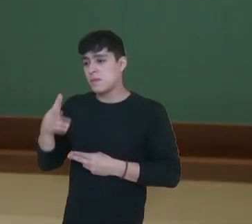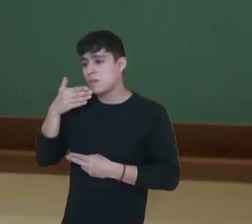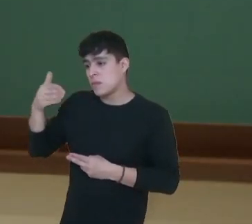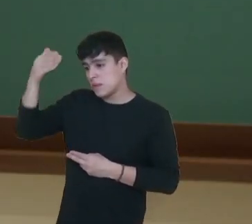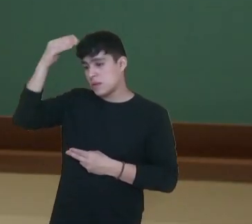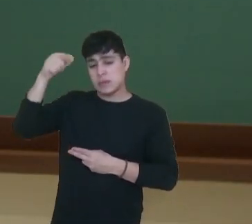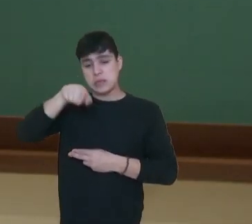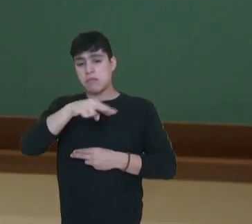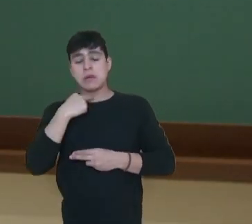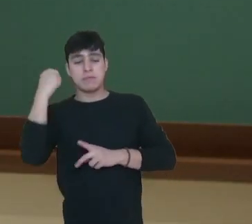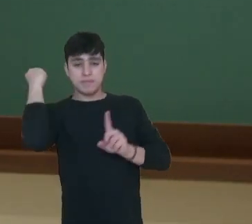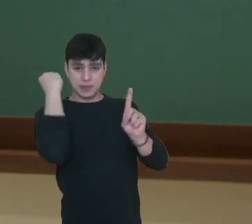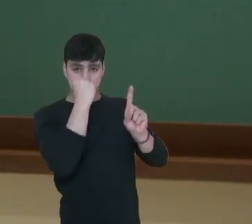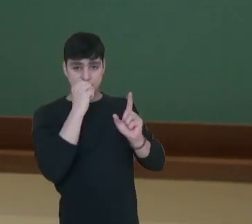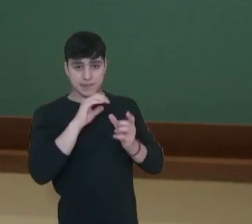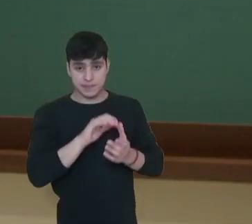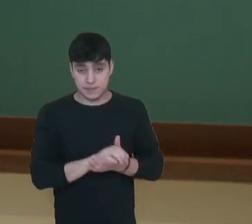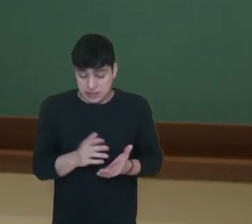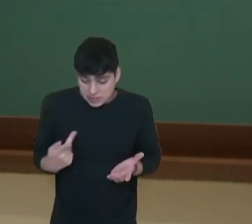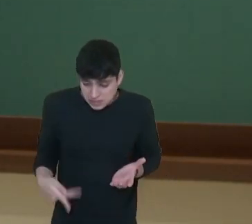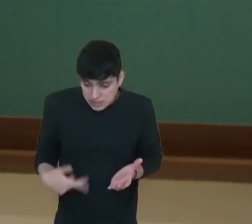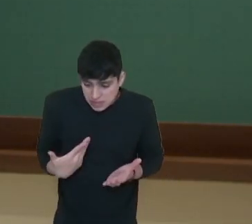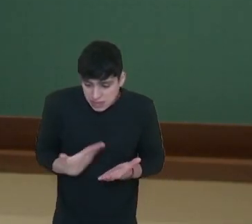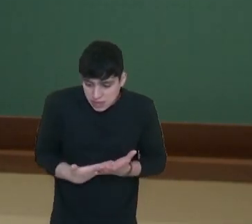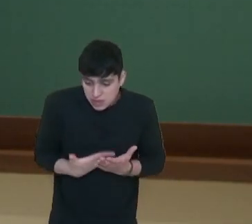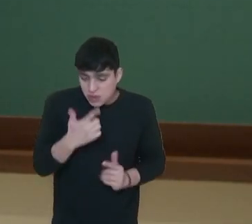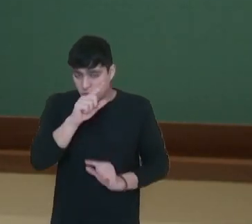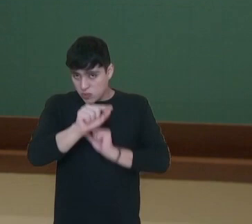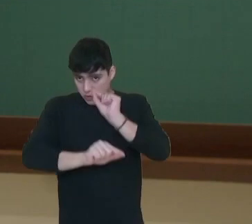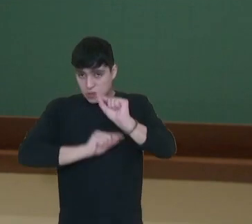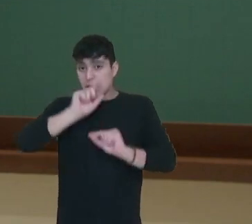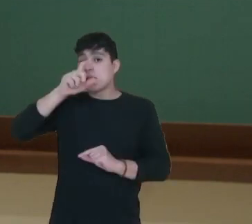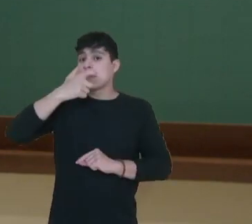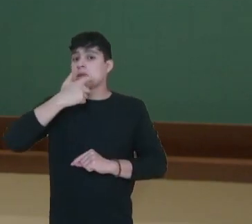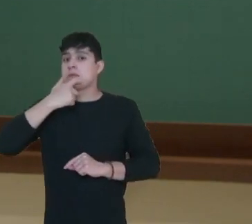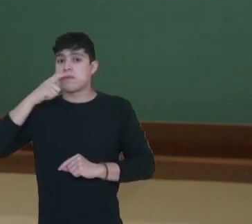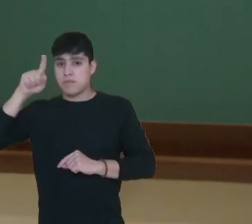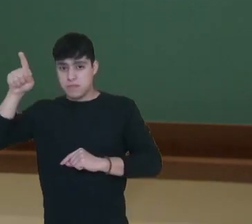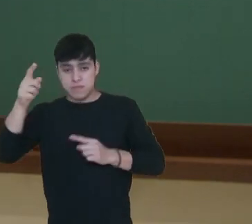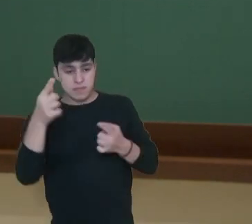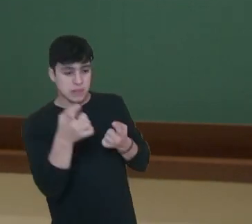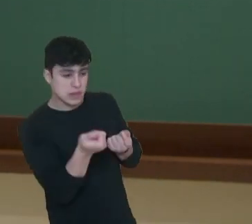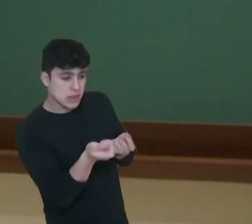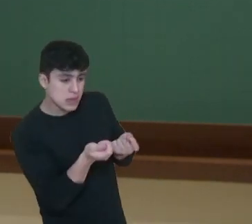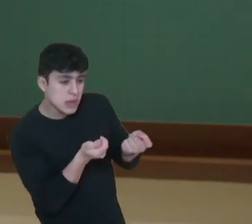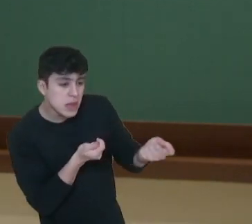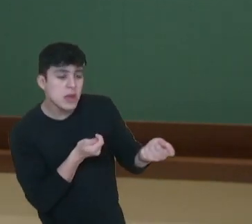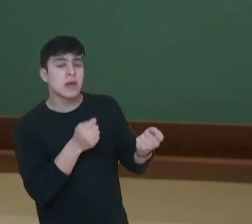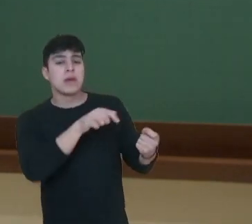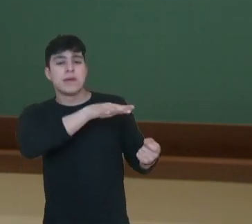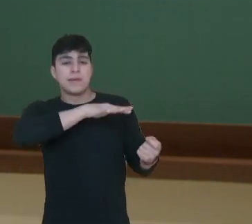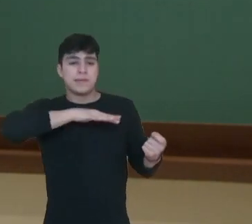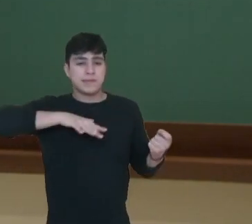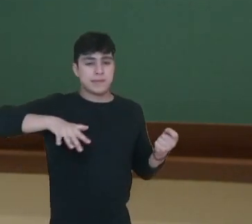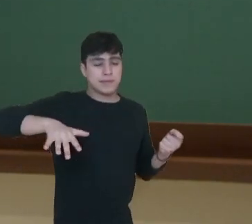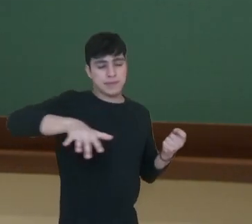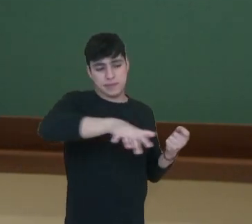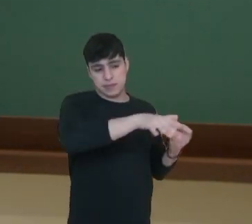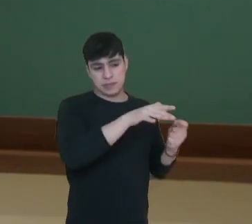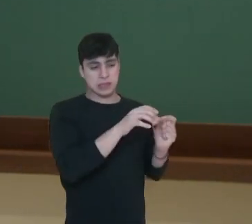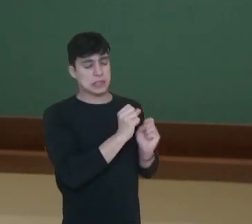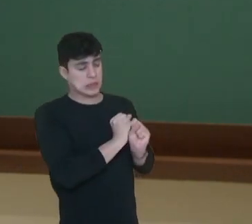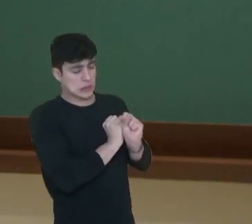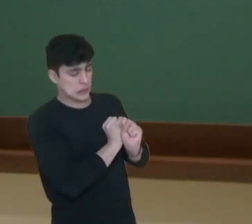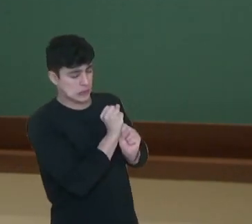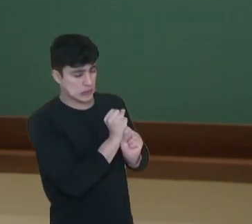nós vimos então nessa aula? A gente viu que os ingleses, eles dominaram durante um bom tempo o território, durante séculos, o